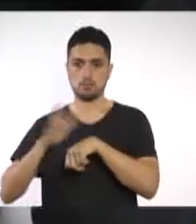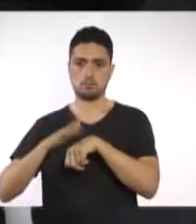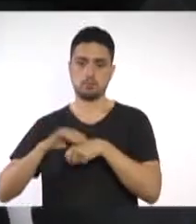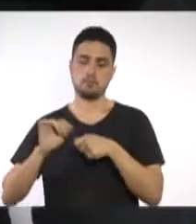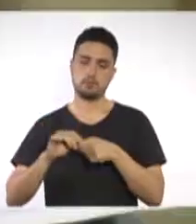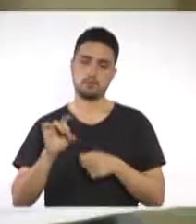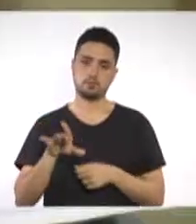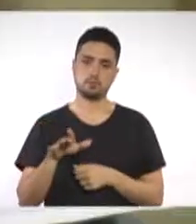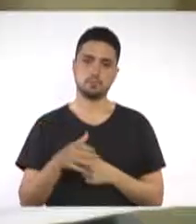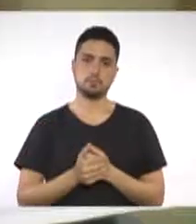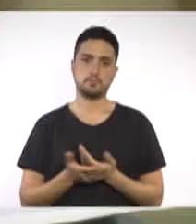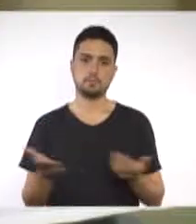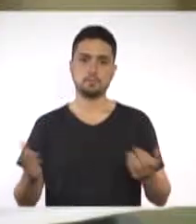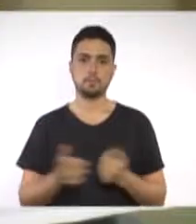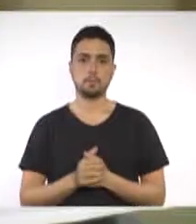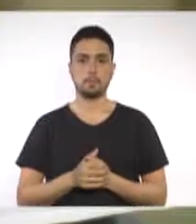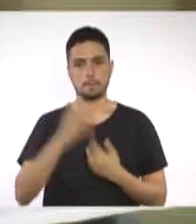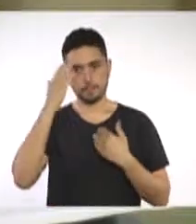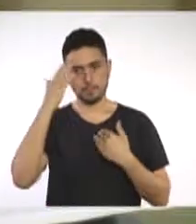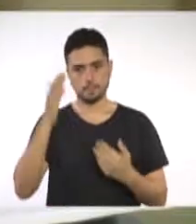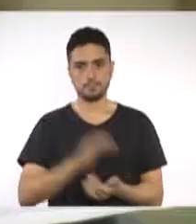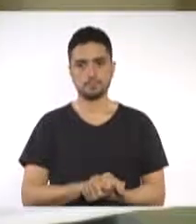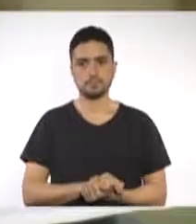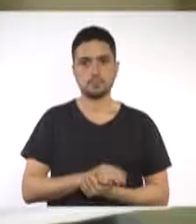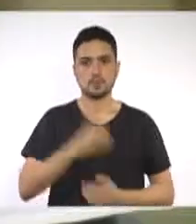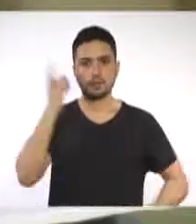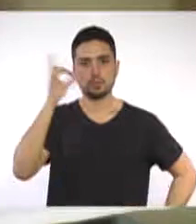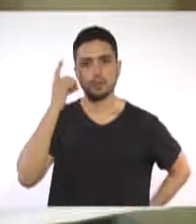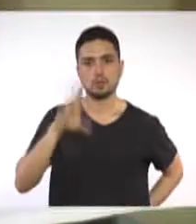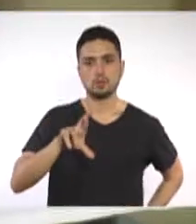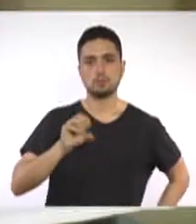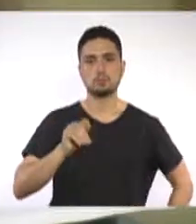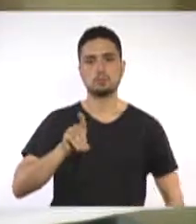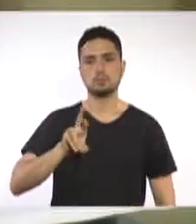obrigado. Deputado Rodrigo Amorim,